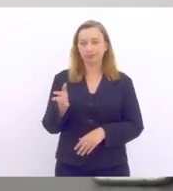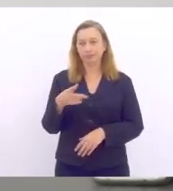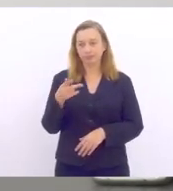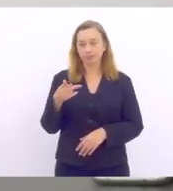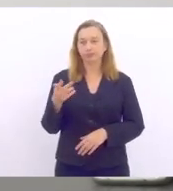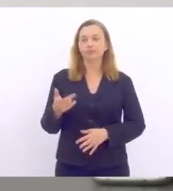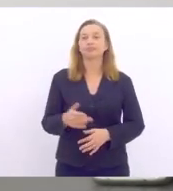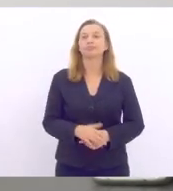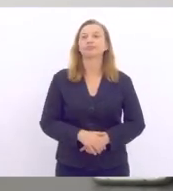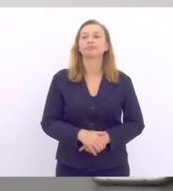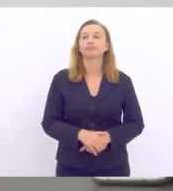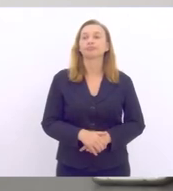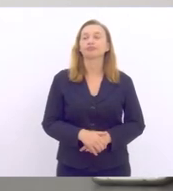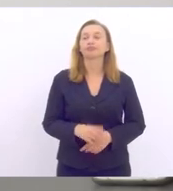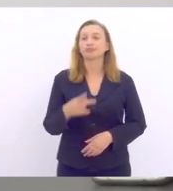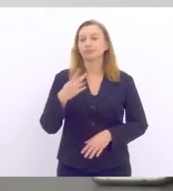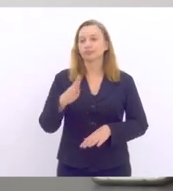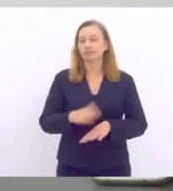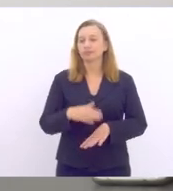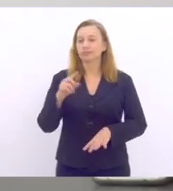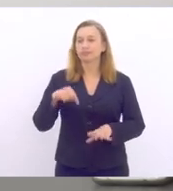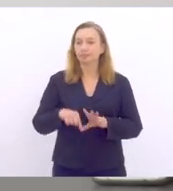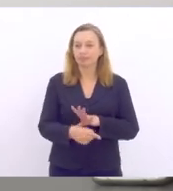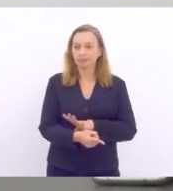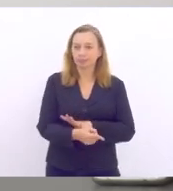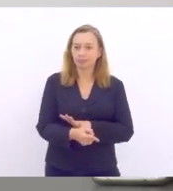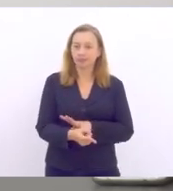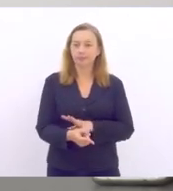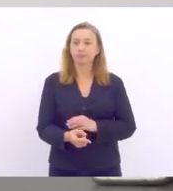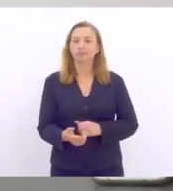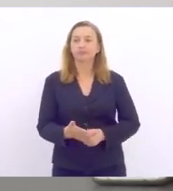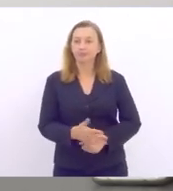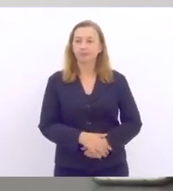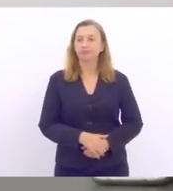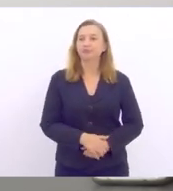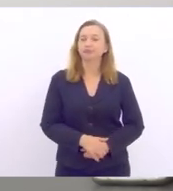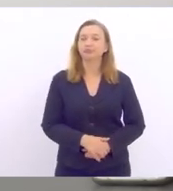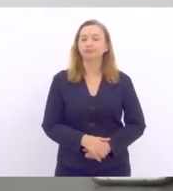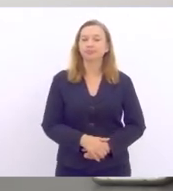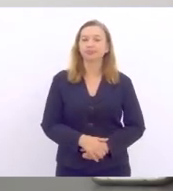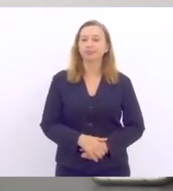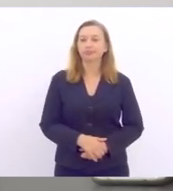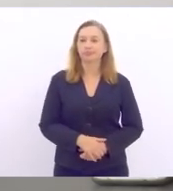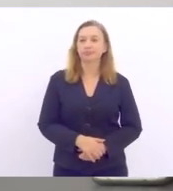expor mais, com mais profundidade as casuísticas que